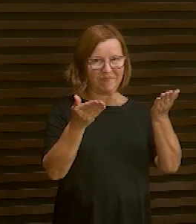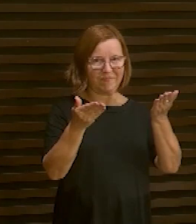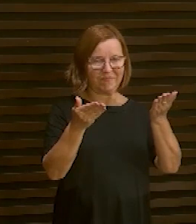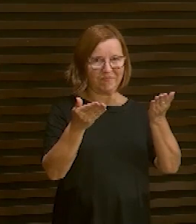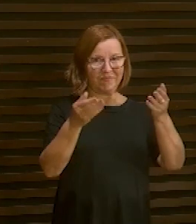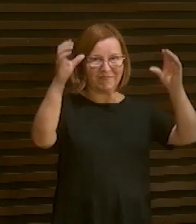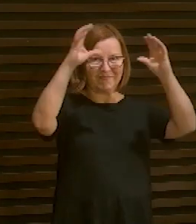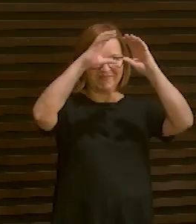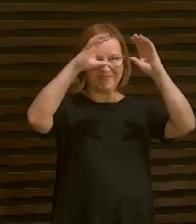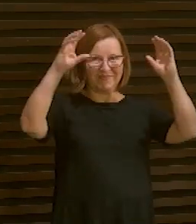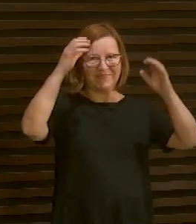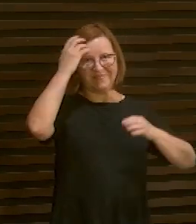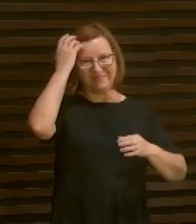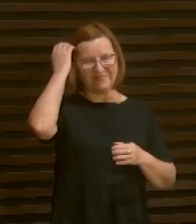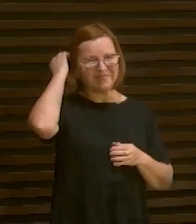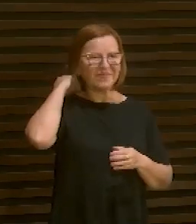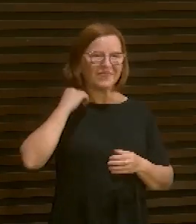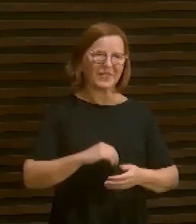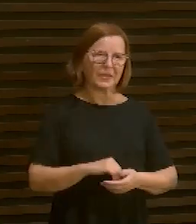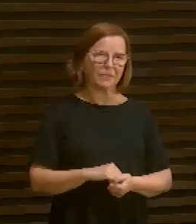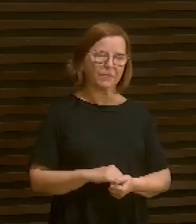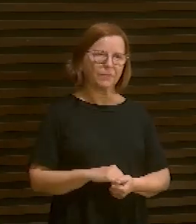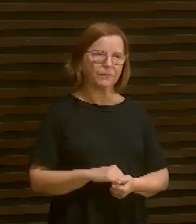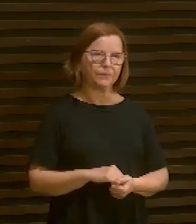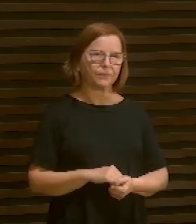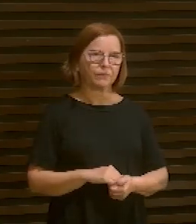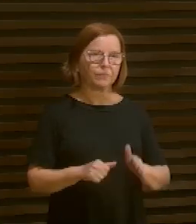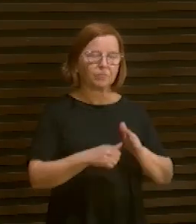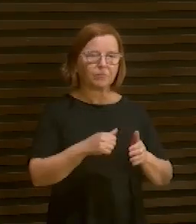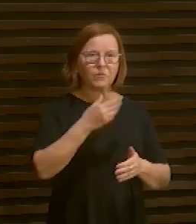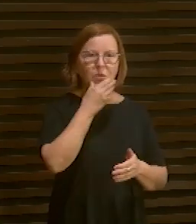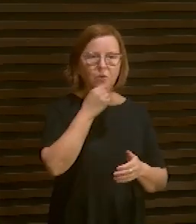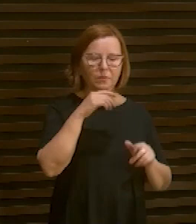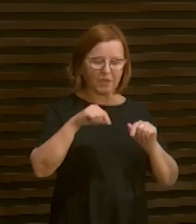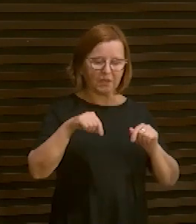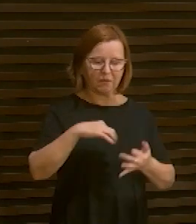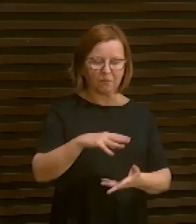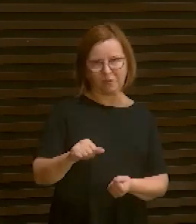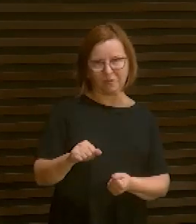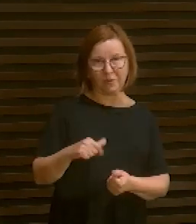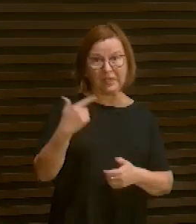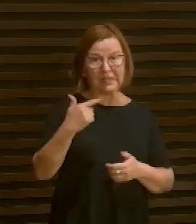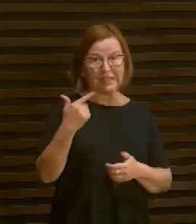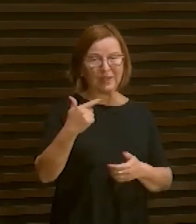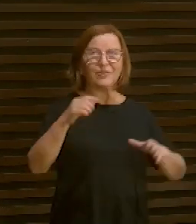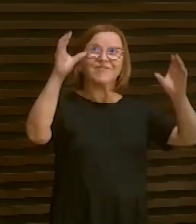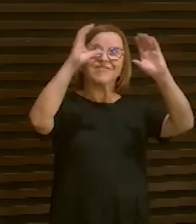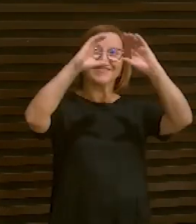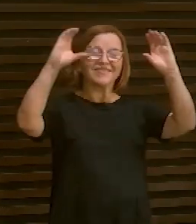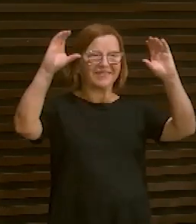do céu celestial. Primeiro homem terreno, segundo homem